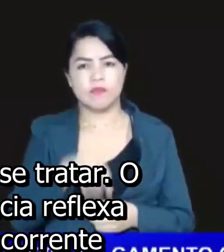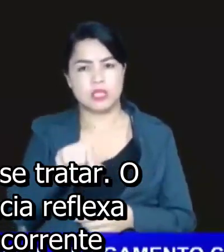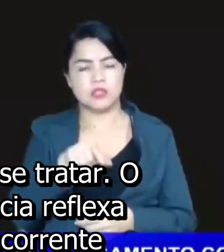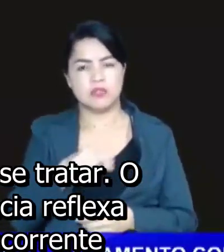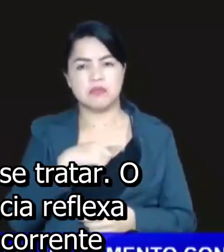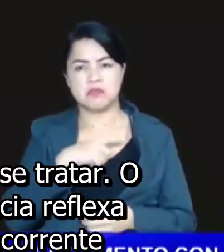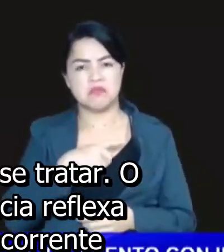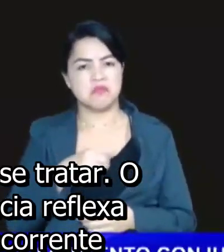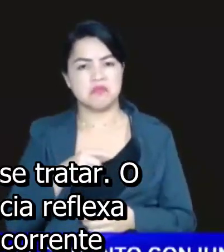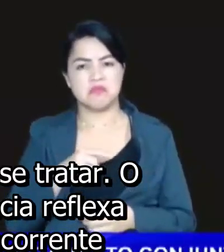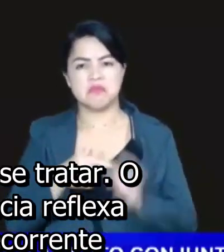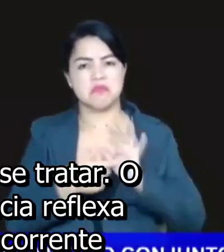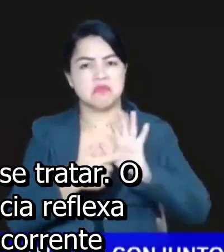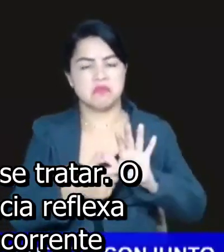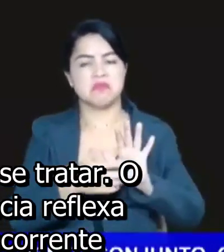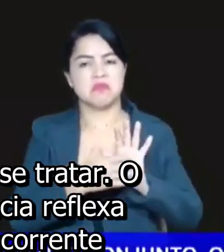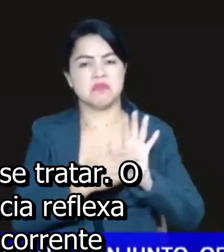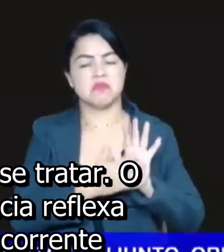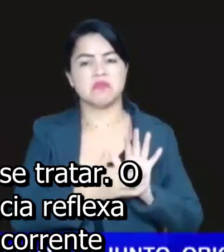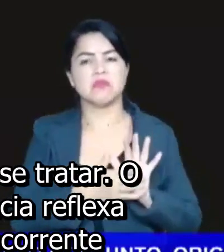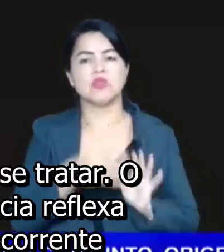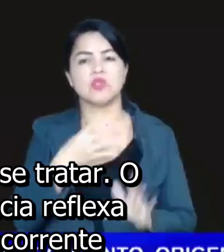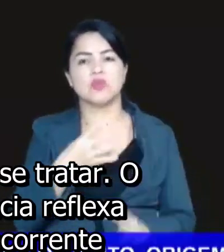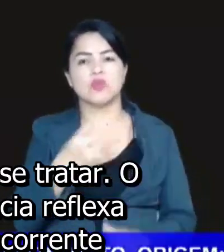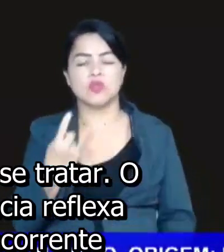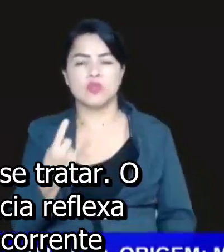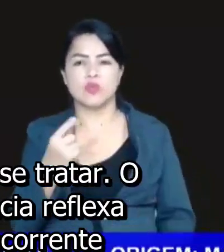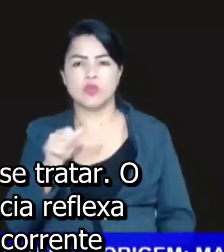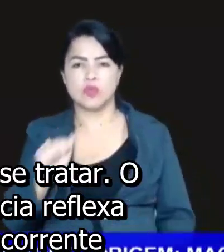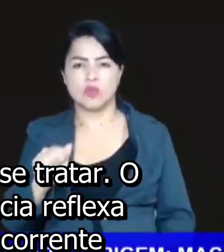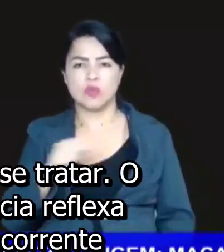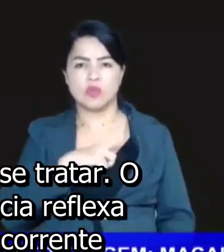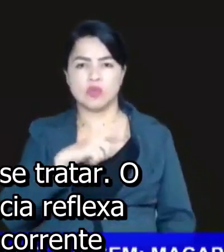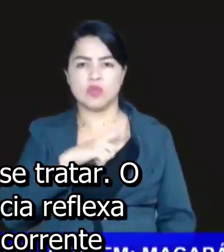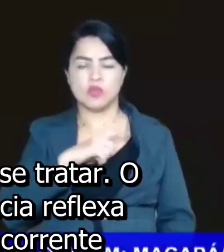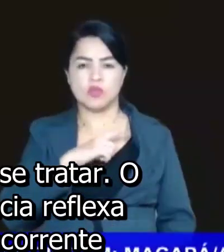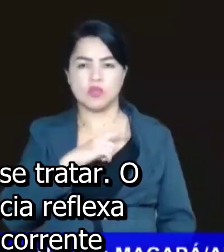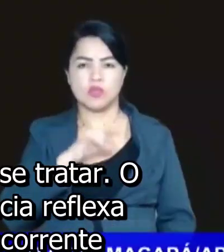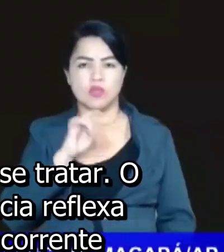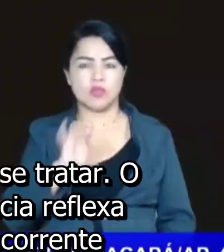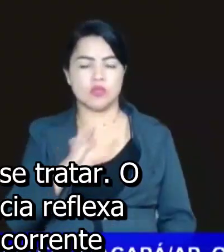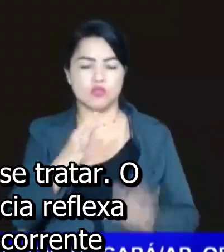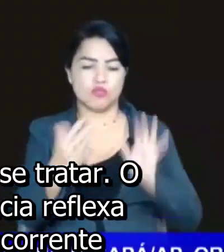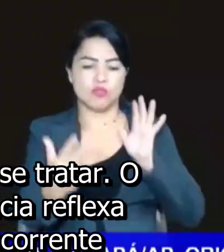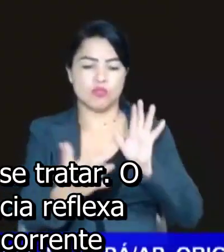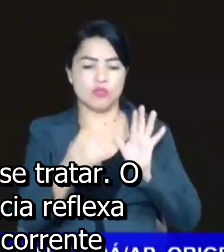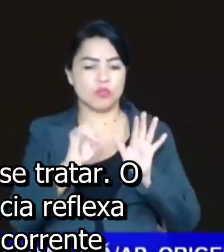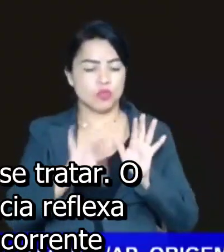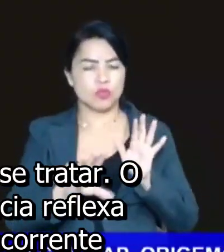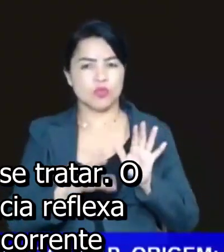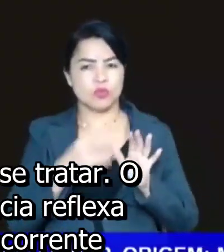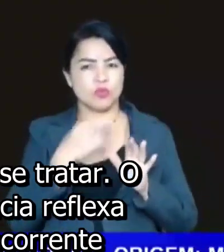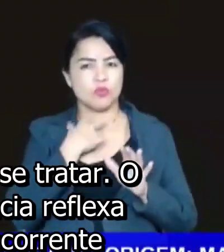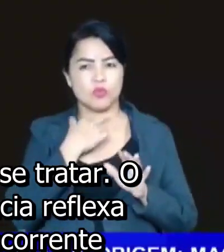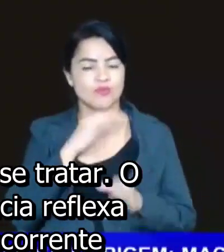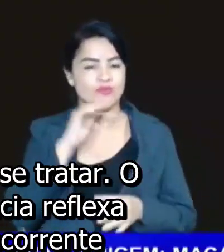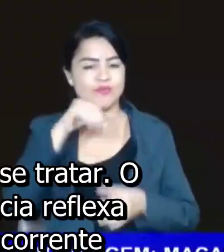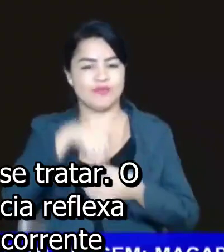disso que está a se tratar. O artigo 41A tem apenas como consequência reflexa a inelegibilidade.